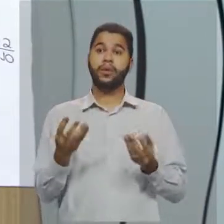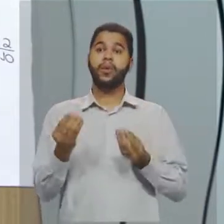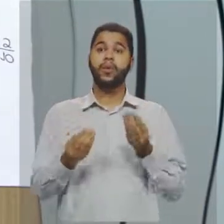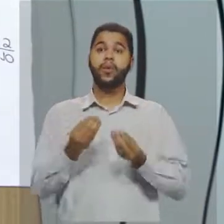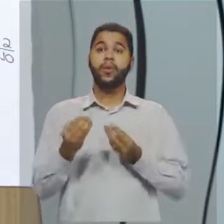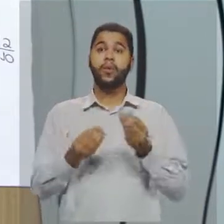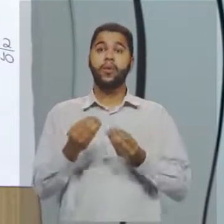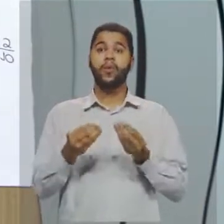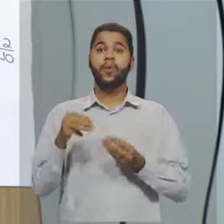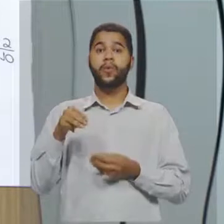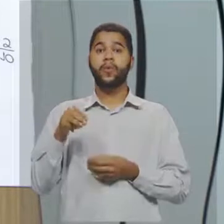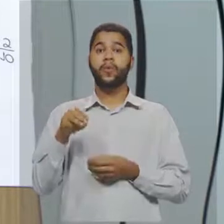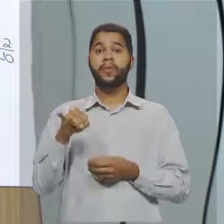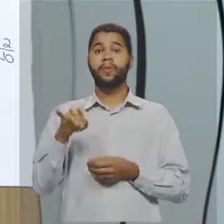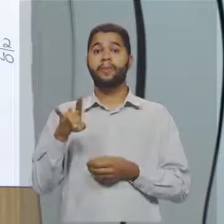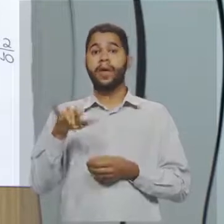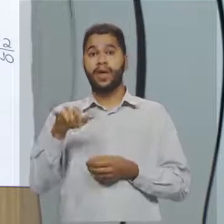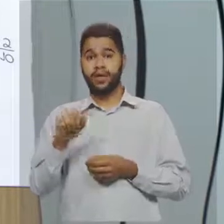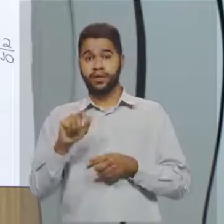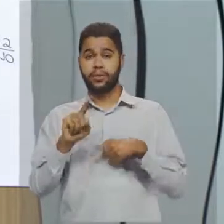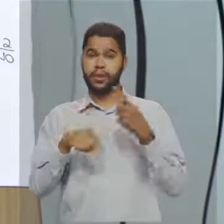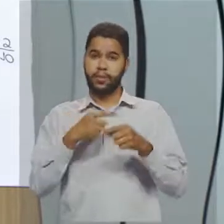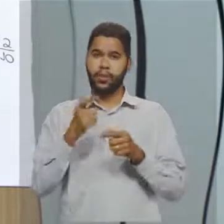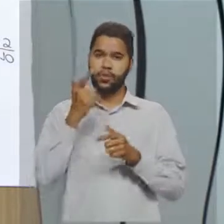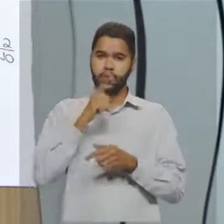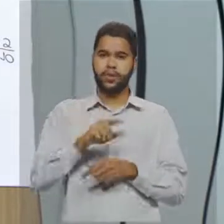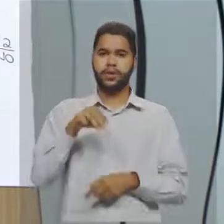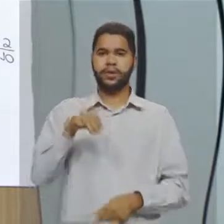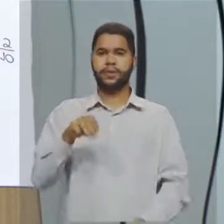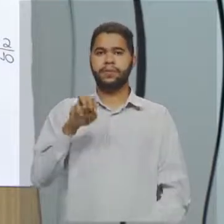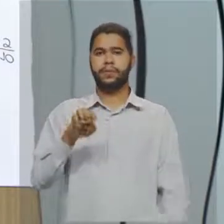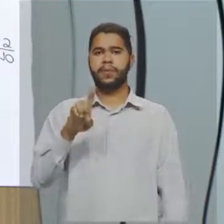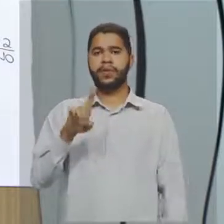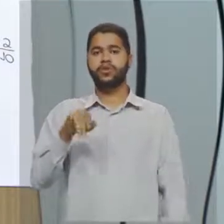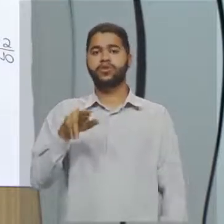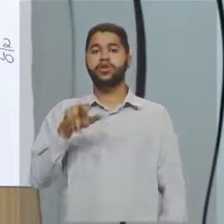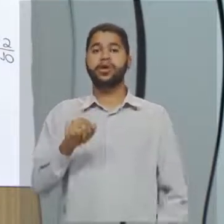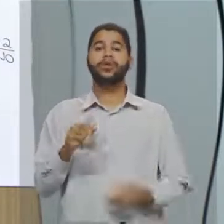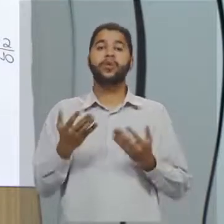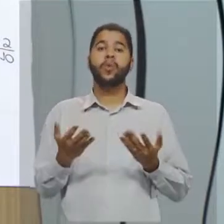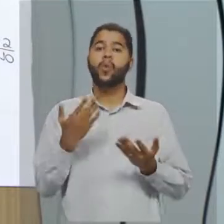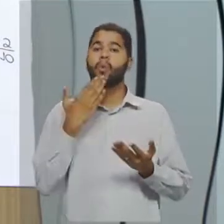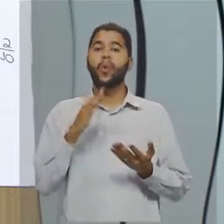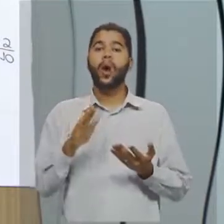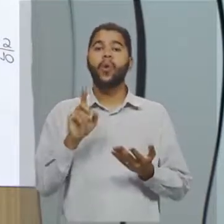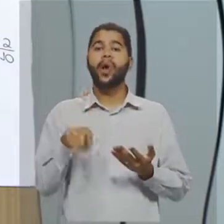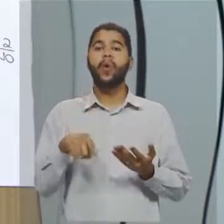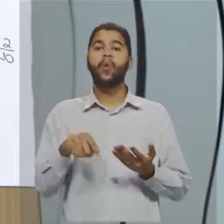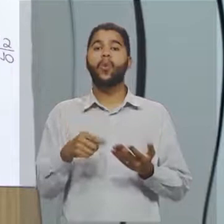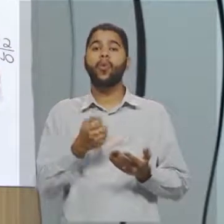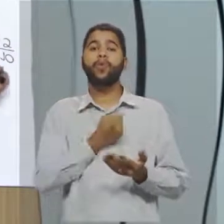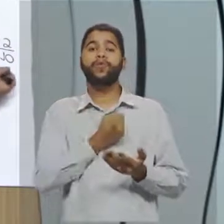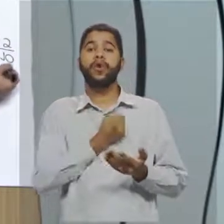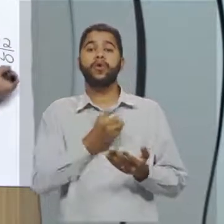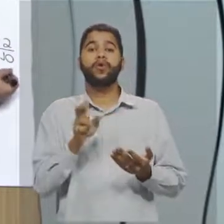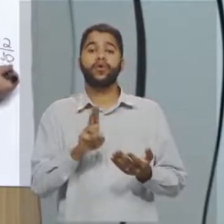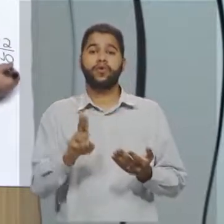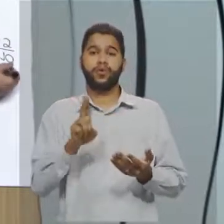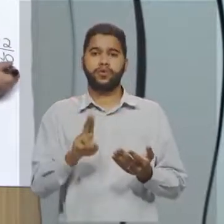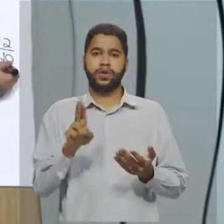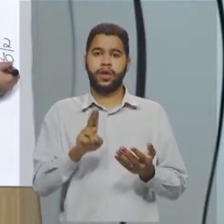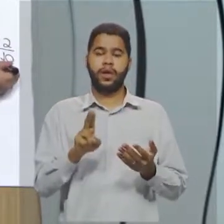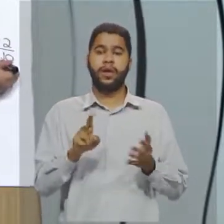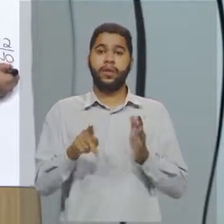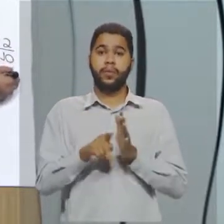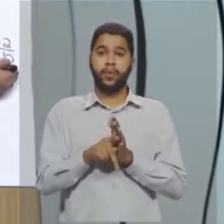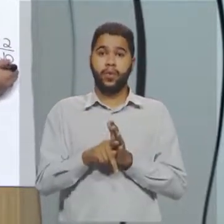aritmética dos termos centrais e chegar na mediana. Agora, qual que é o valor que eu vou usar com os termos centrais? O agrupamento